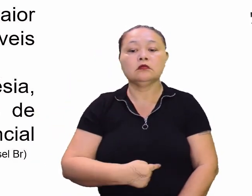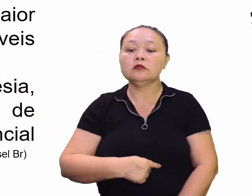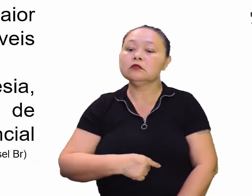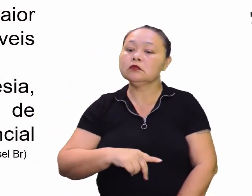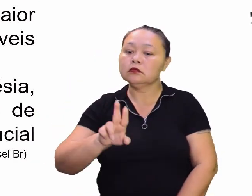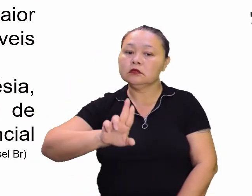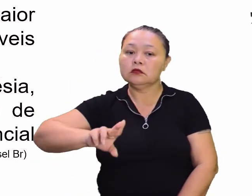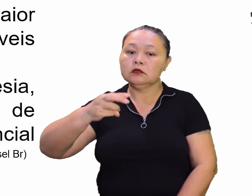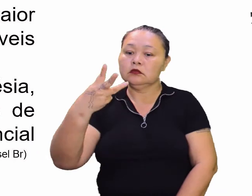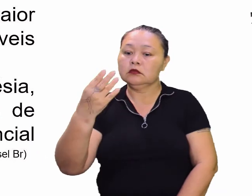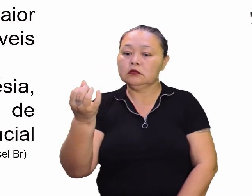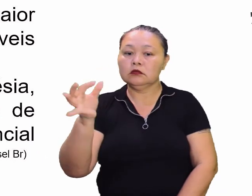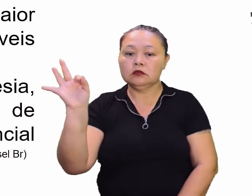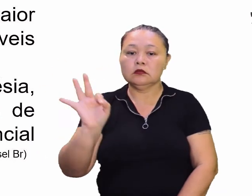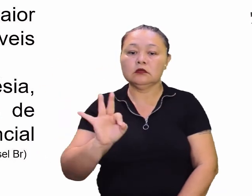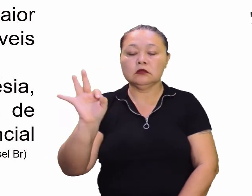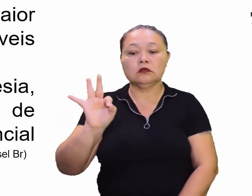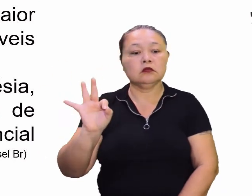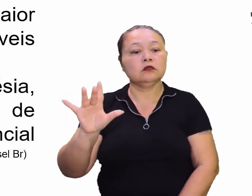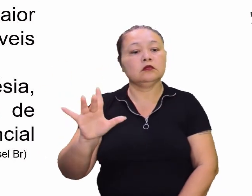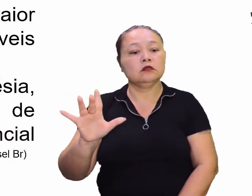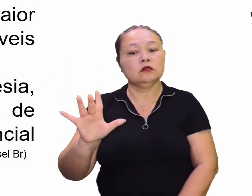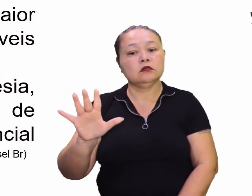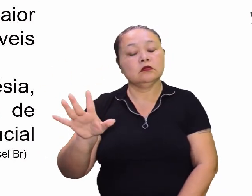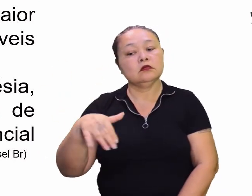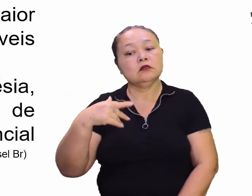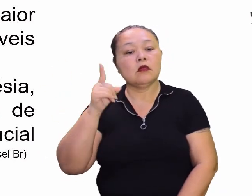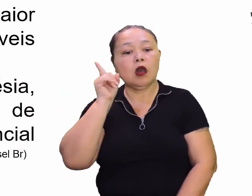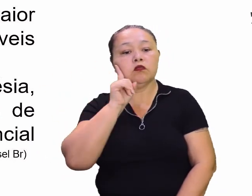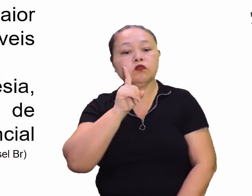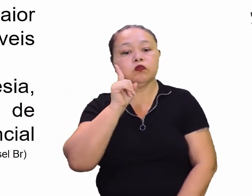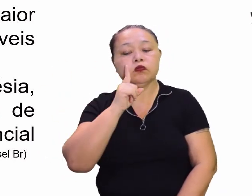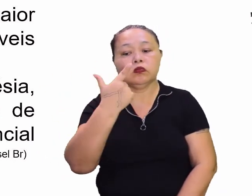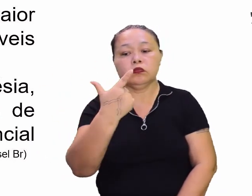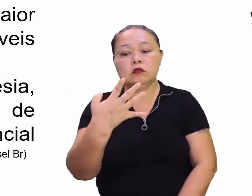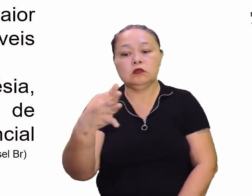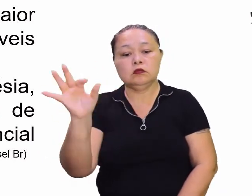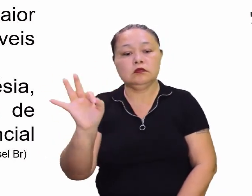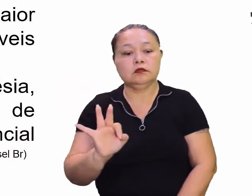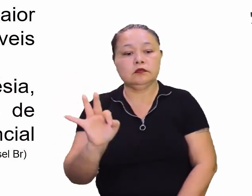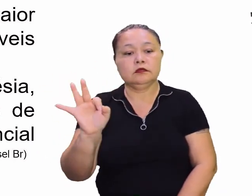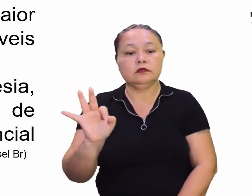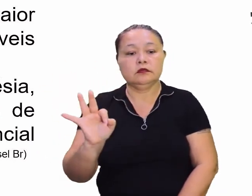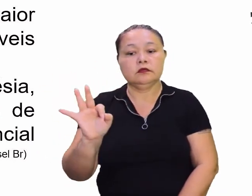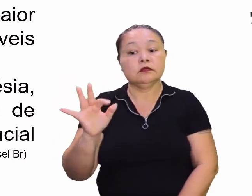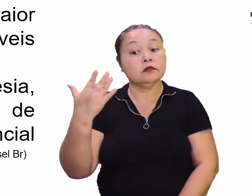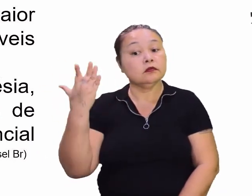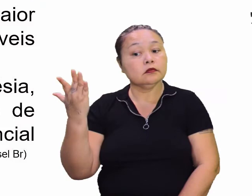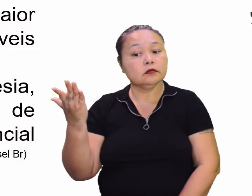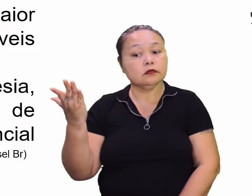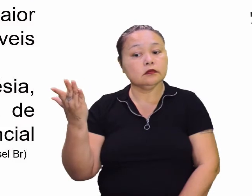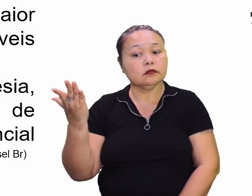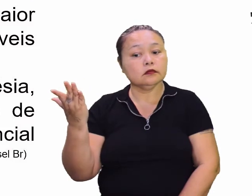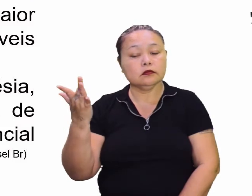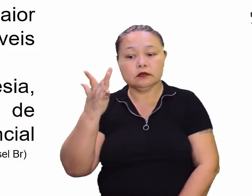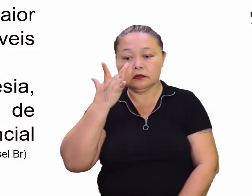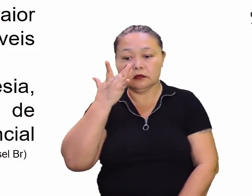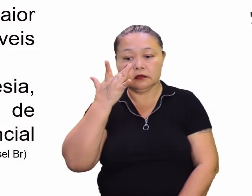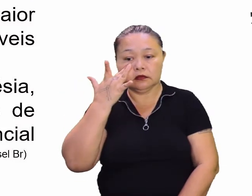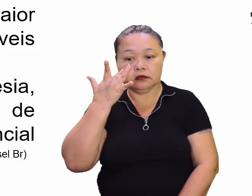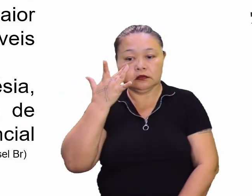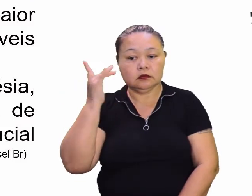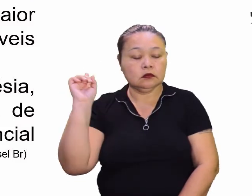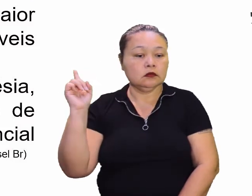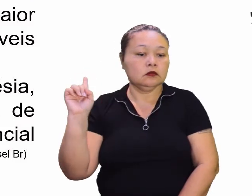por 36% desse aumento e os Estados Unidos 24%. Tá aí, Rogério, vou até grifar. Duas